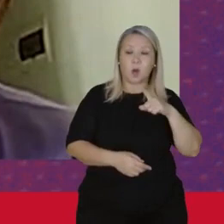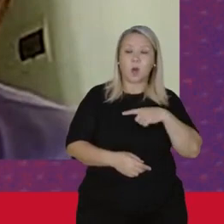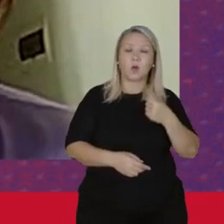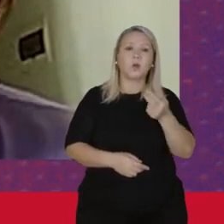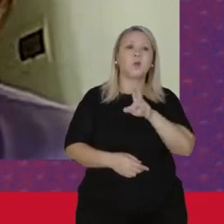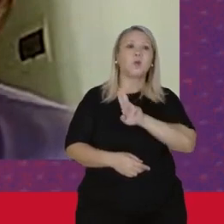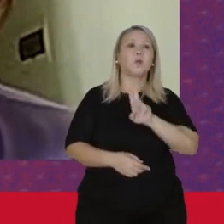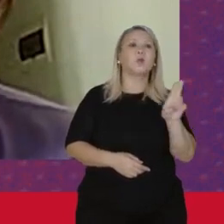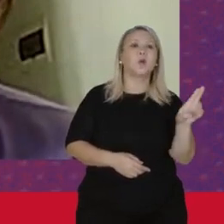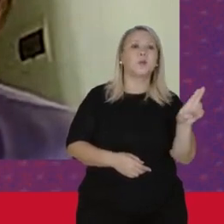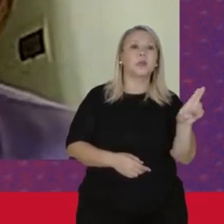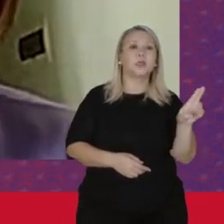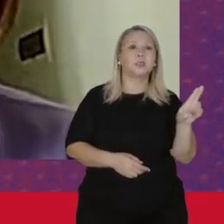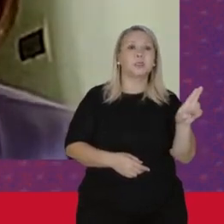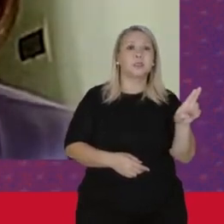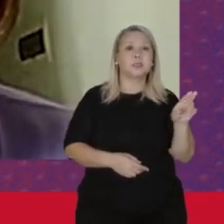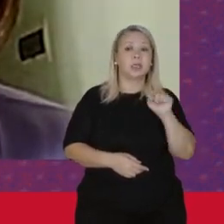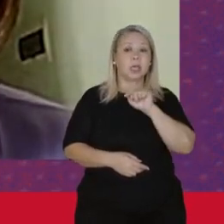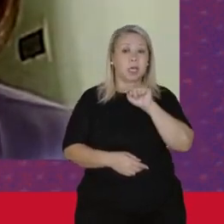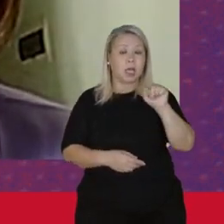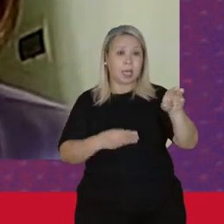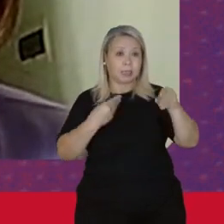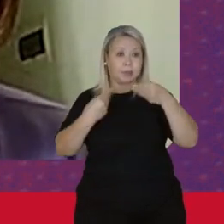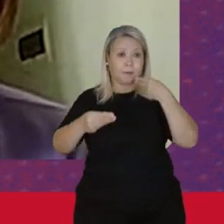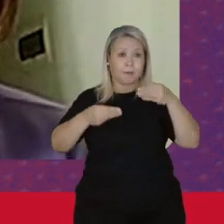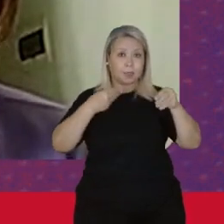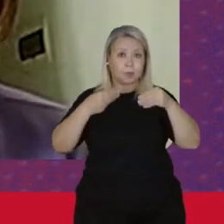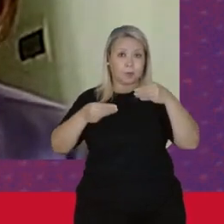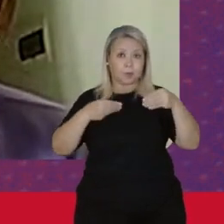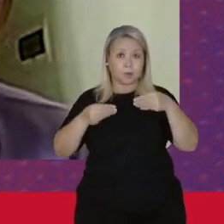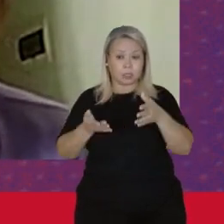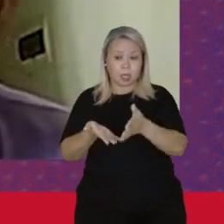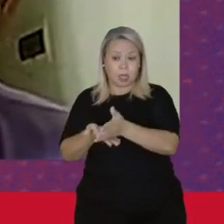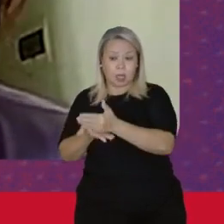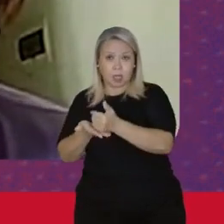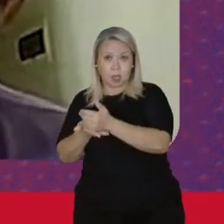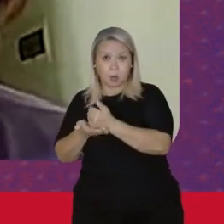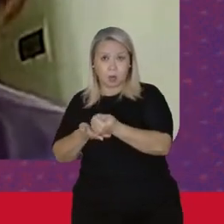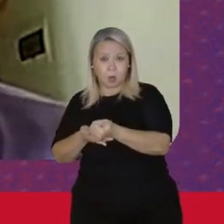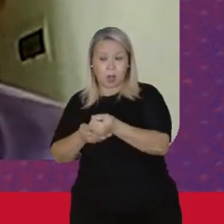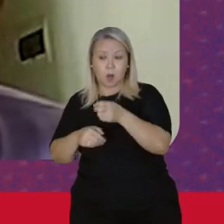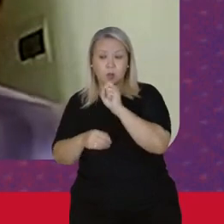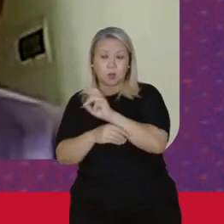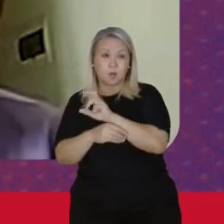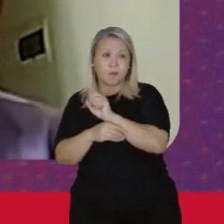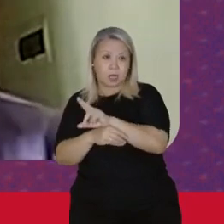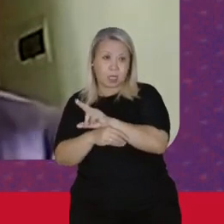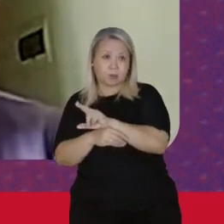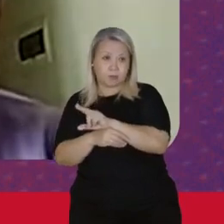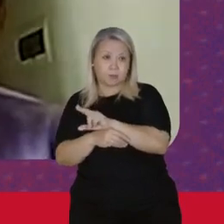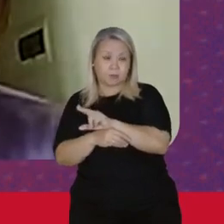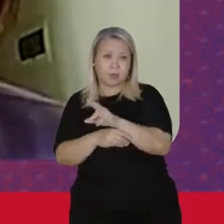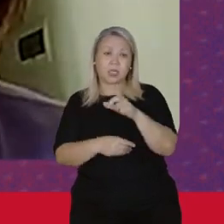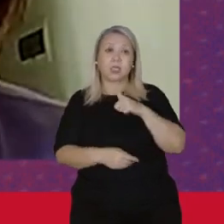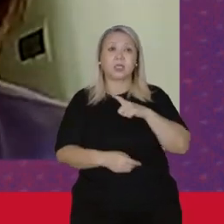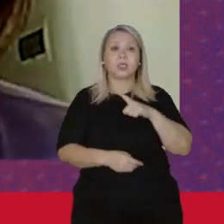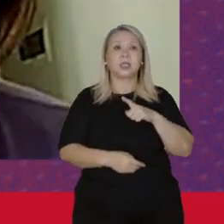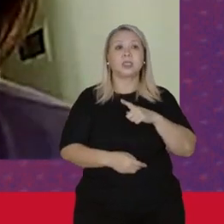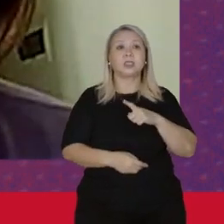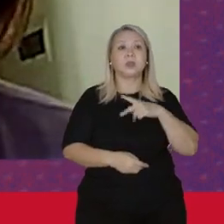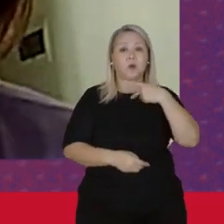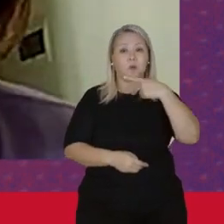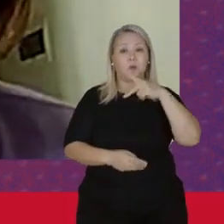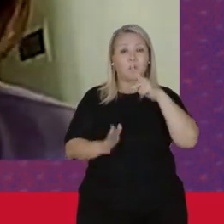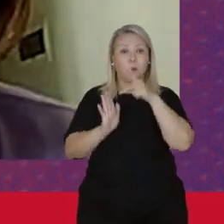chamado essa flexibilização do pacote do veneno, né? Então, já existia um PL,